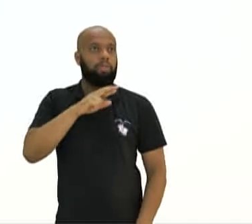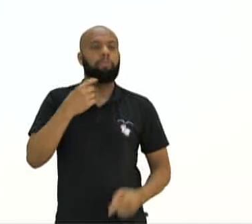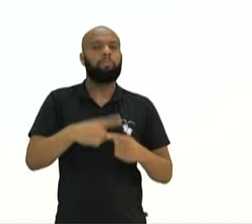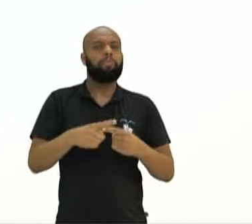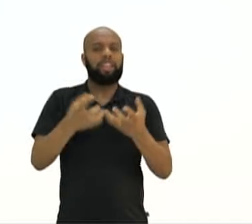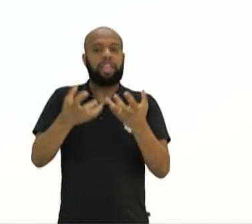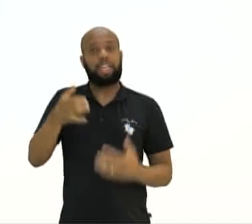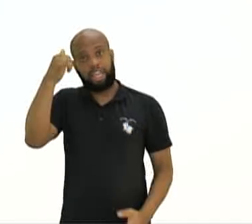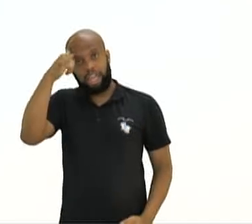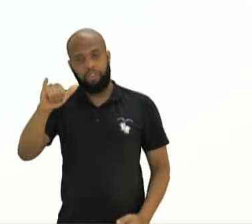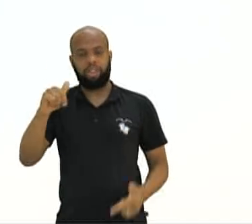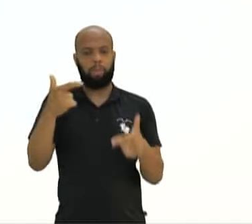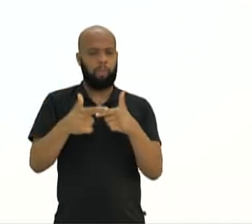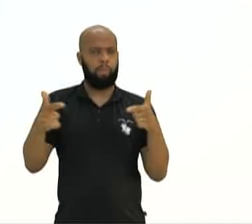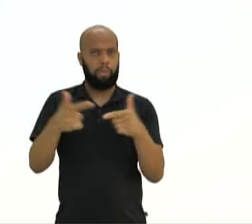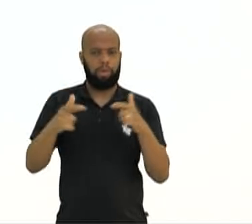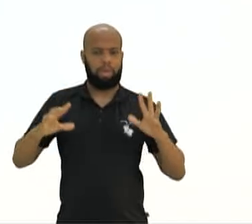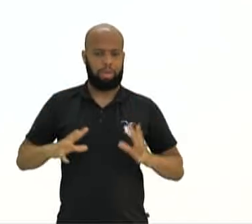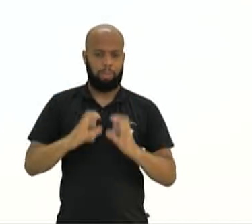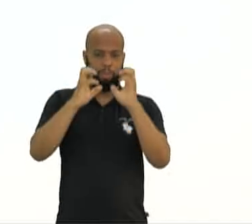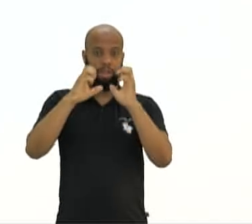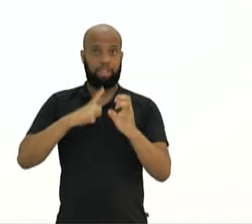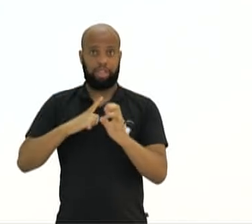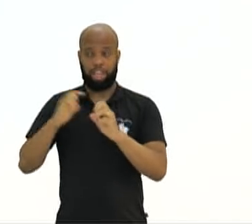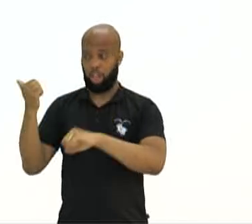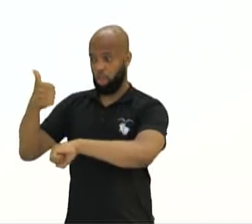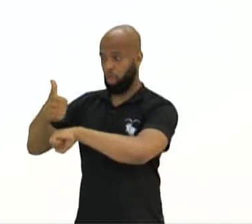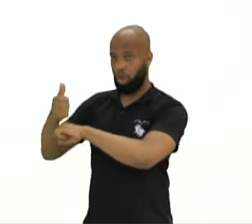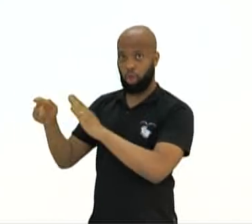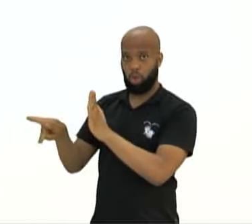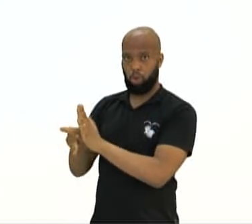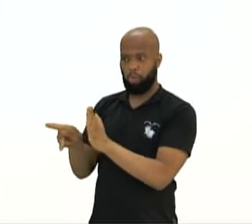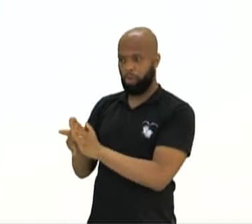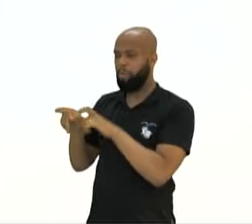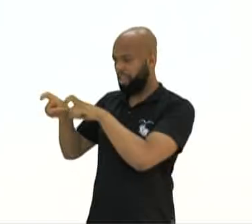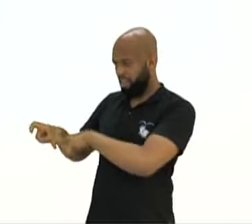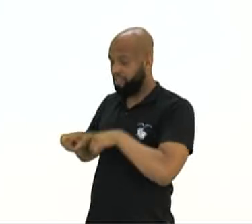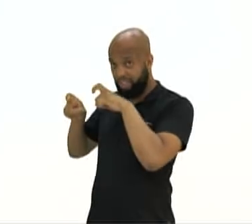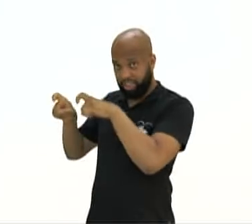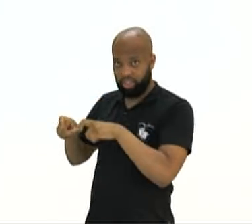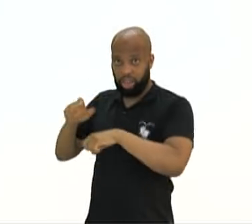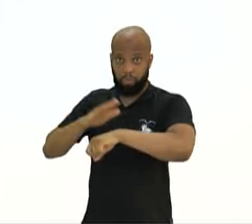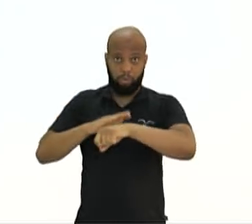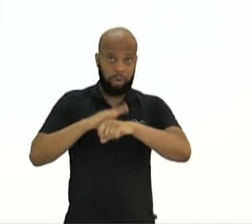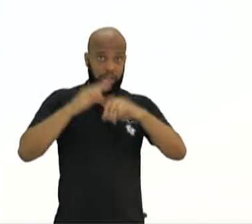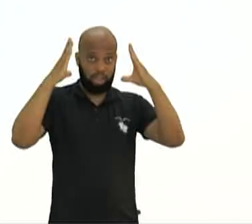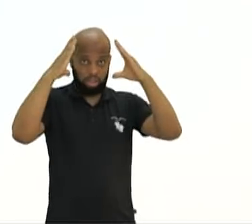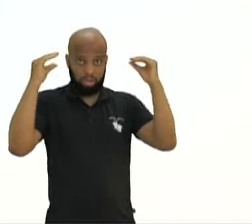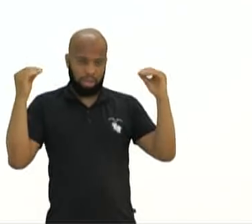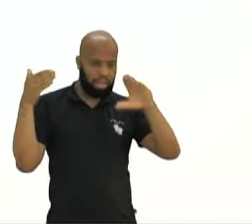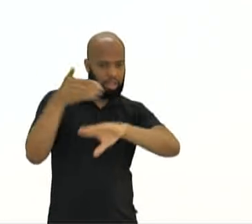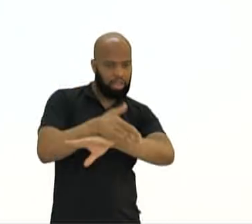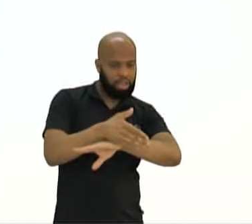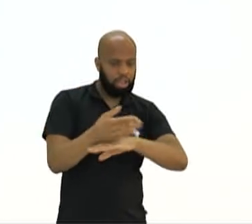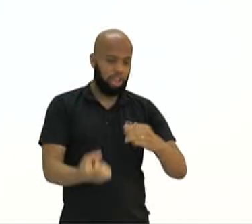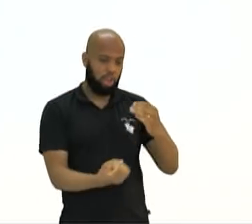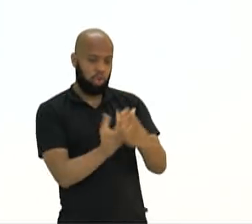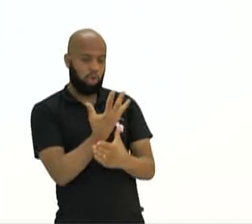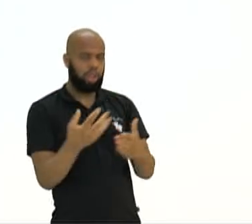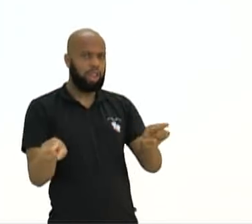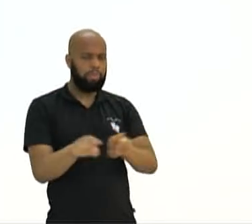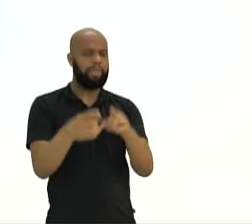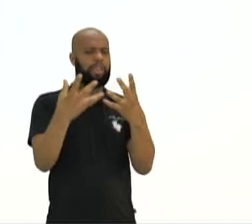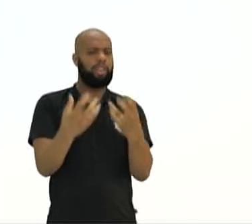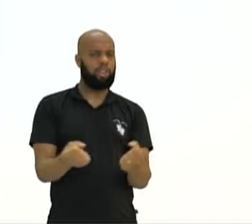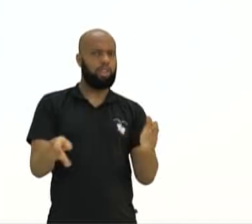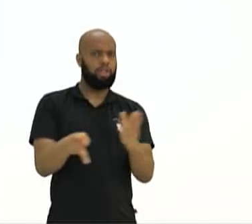evitar possíveis conflitos, né, entre senhores de engenhos que estavam aqui quando os holandeses invadem e criaram uma certa tolerância